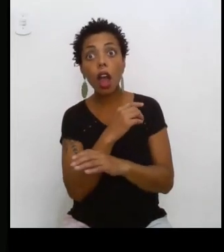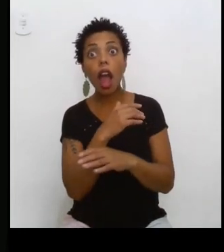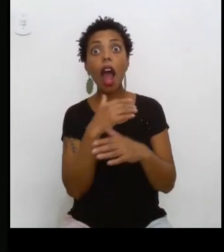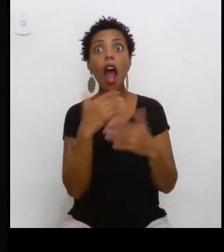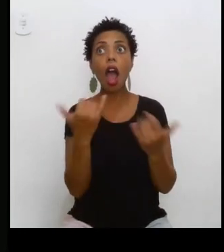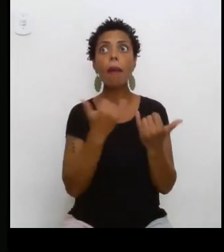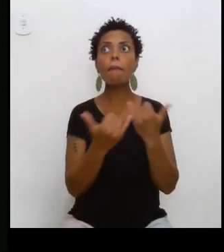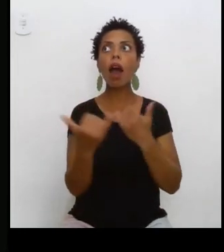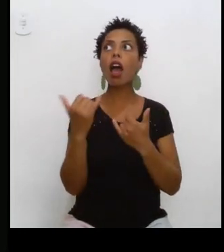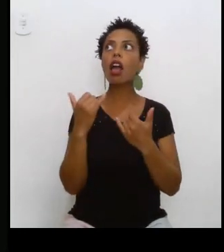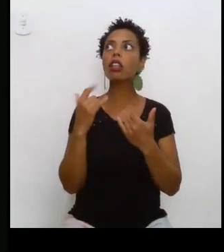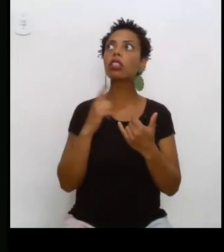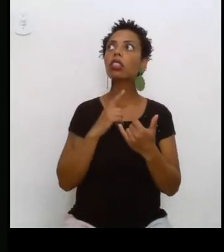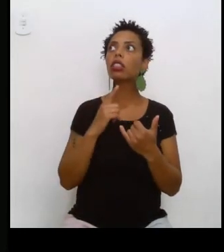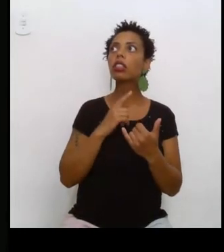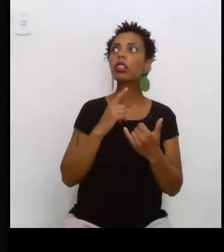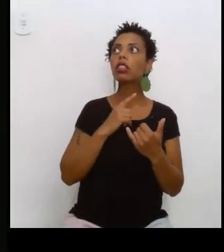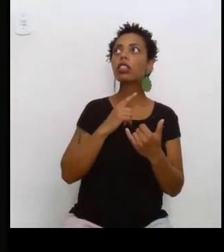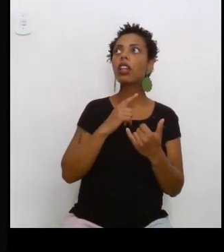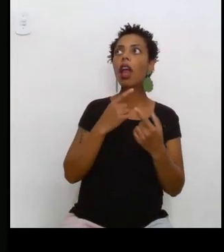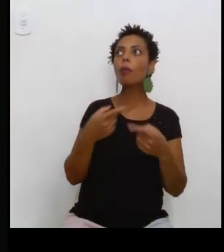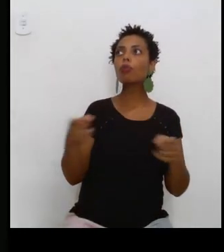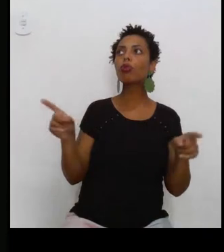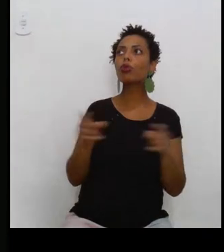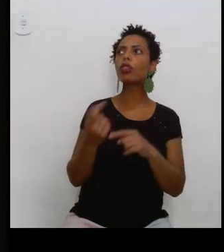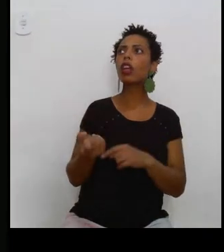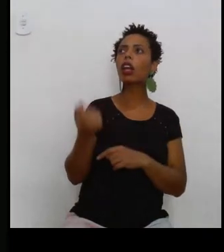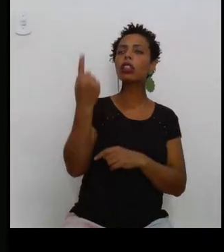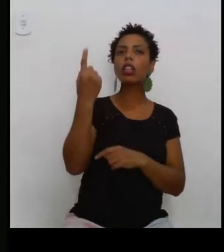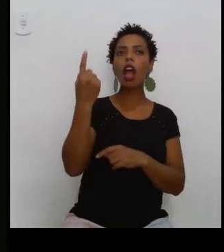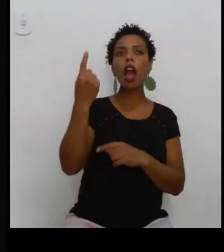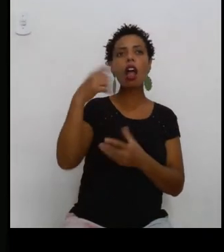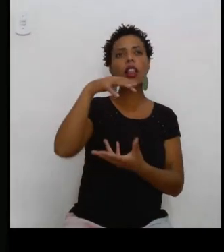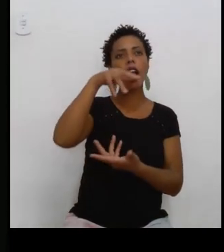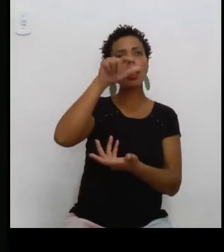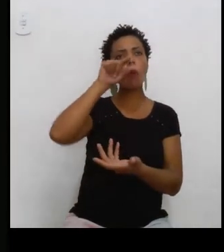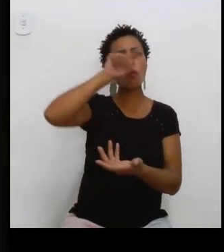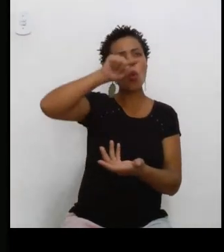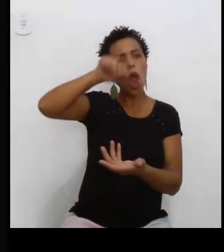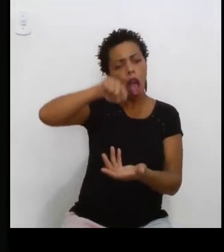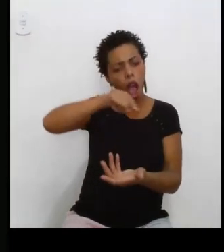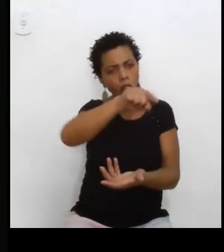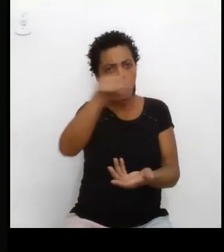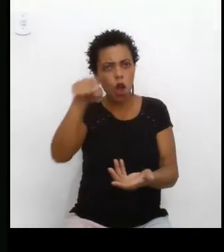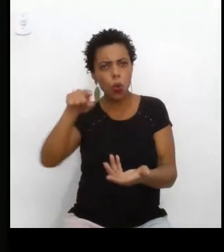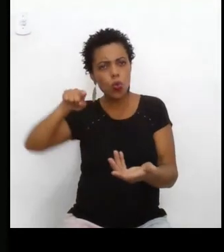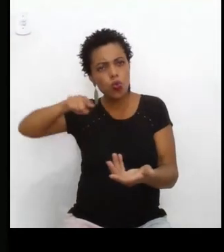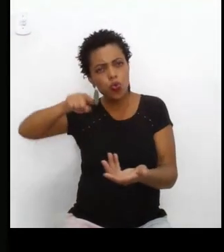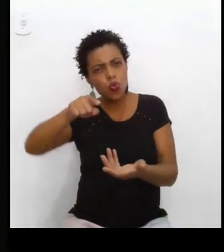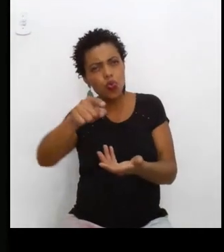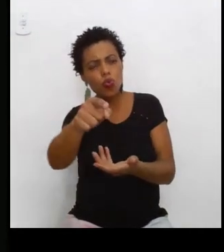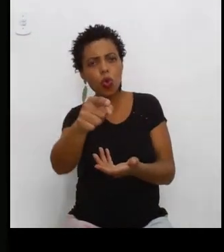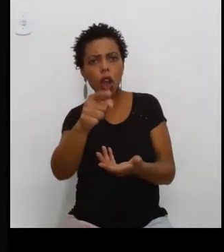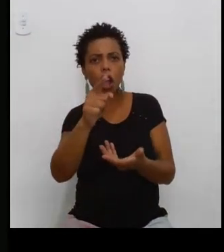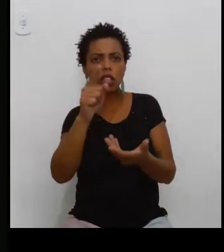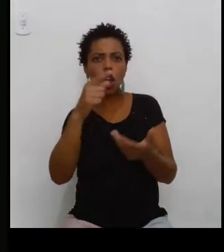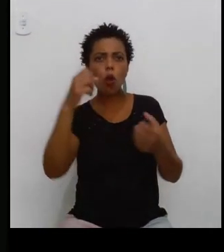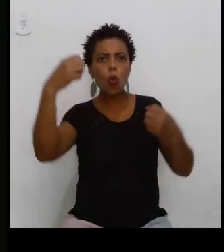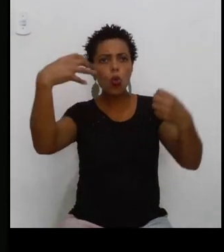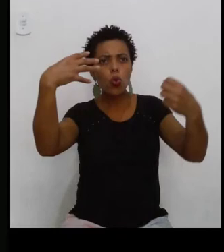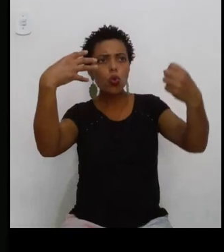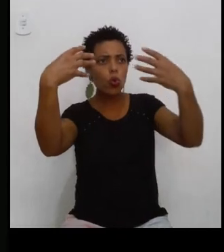na terra esburacada no infinito obscuro os pontos Luminosos das fumaças gasosas de mim